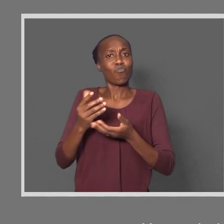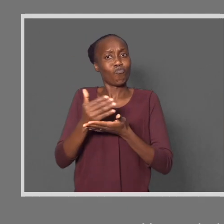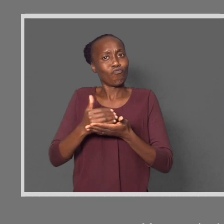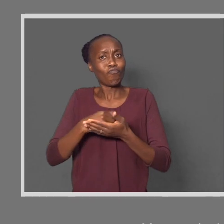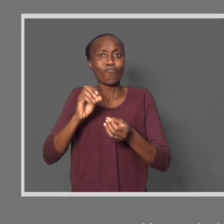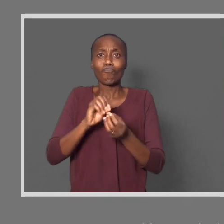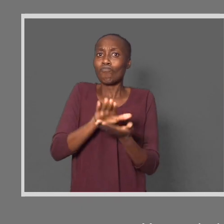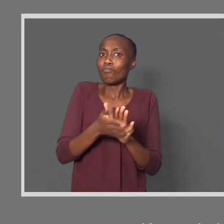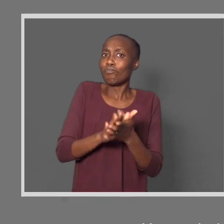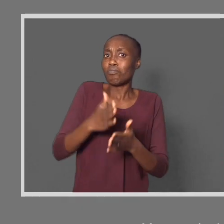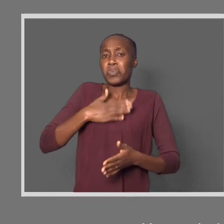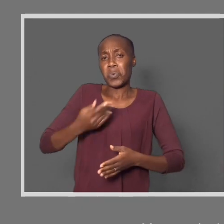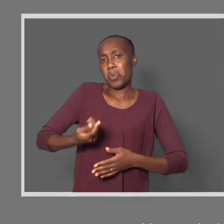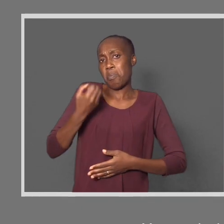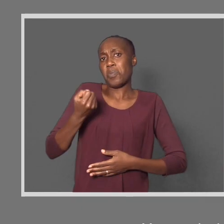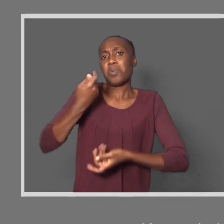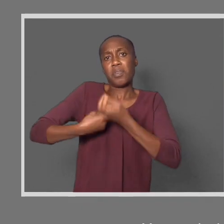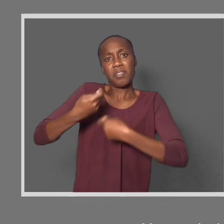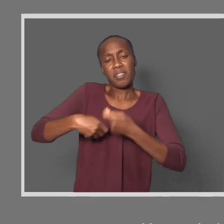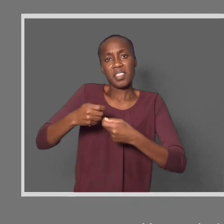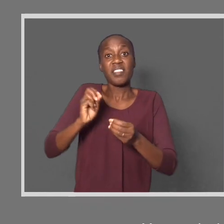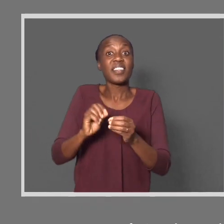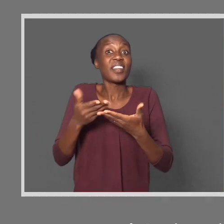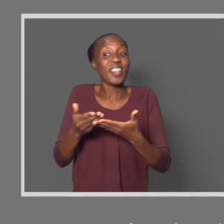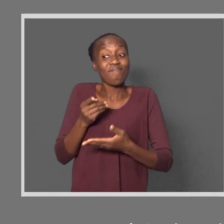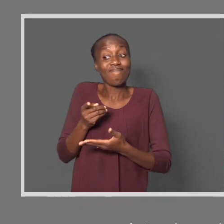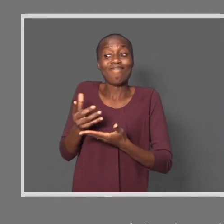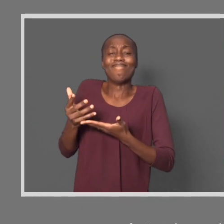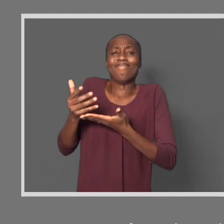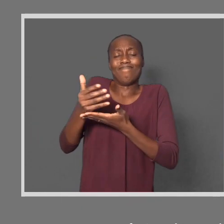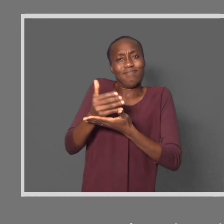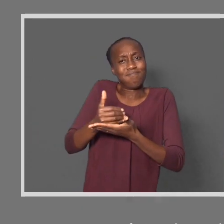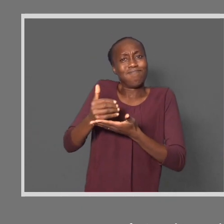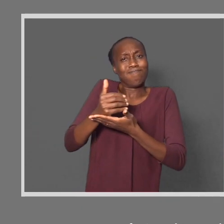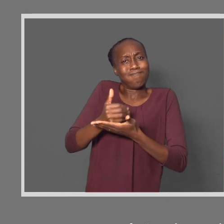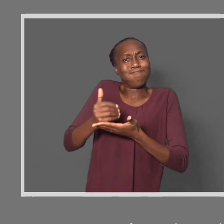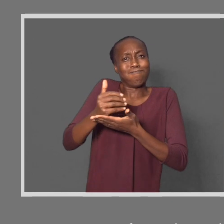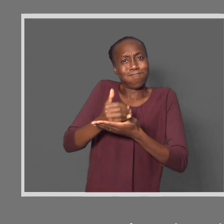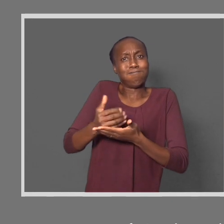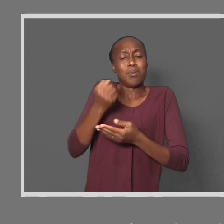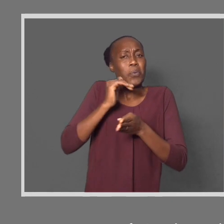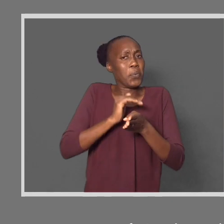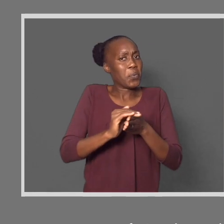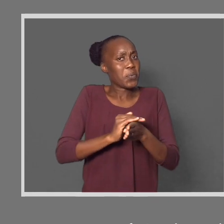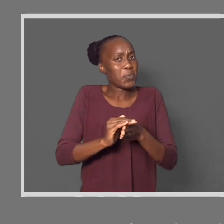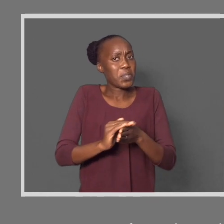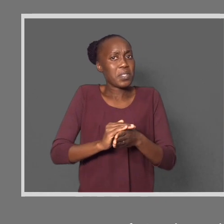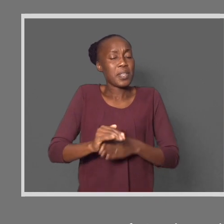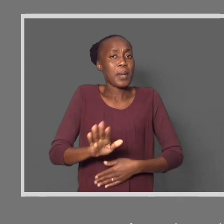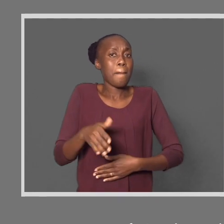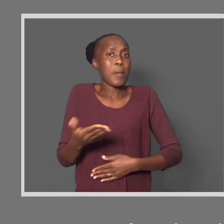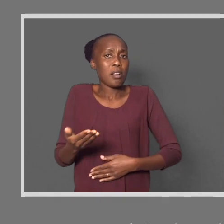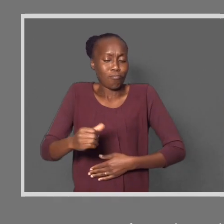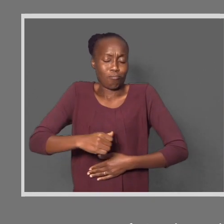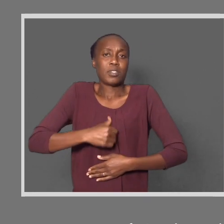vou produzir coisas que eu posso vender e através daquela venda posso usar para